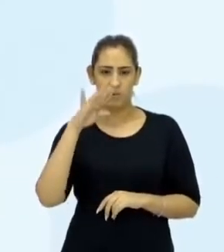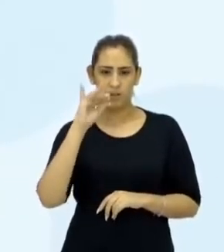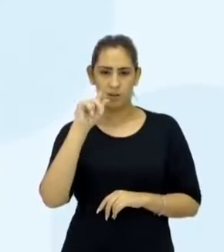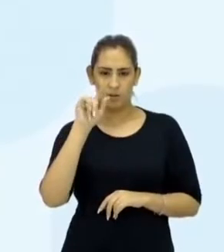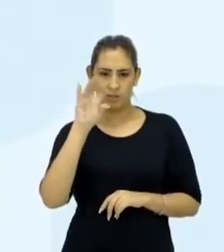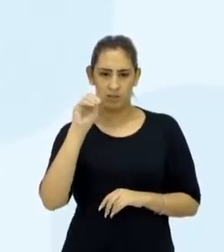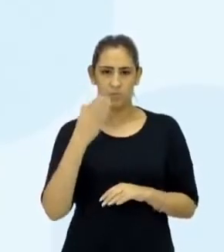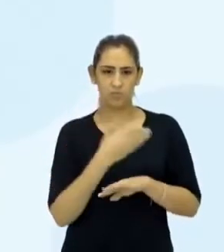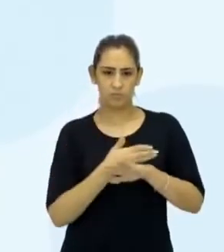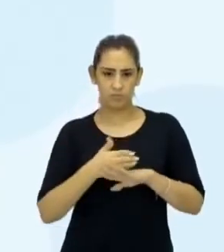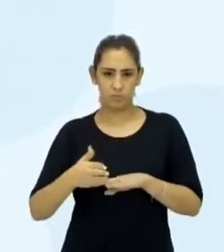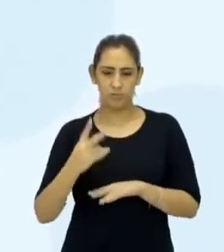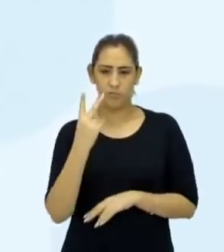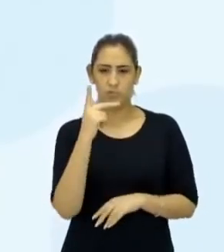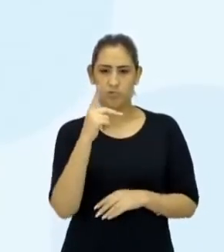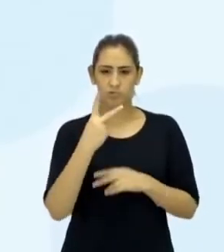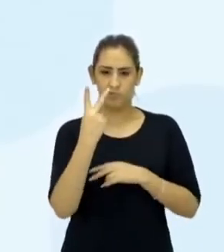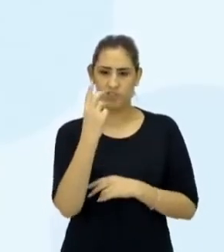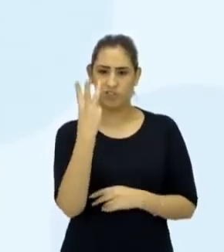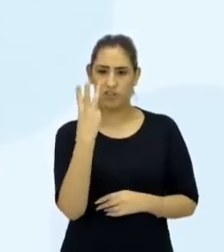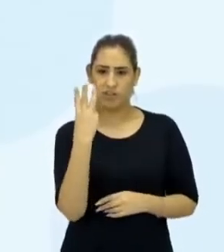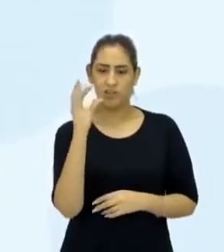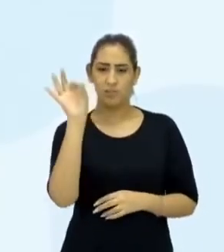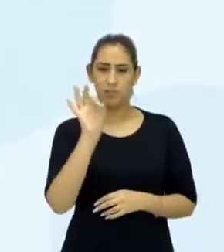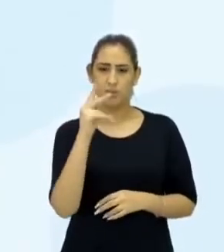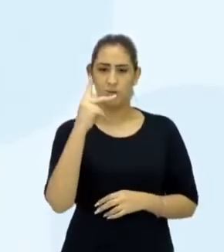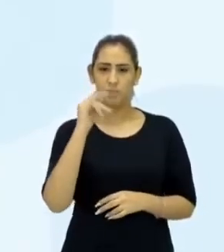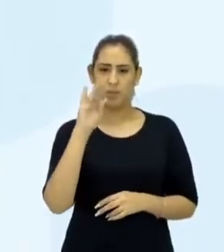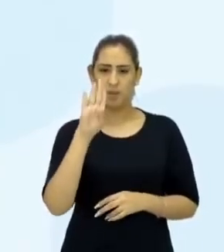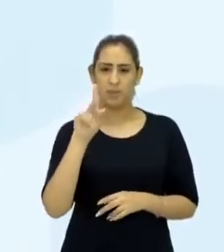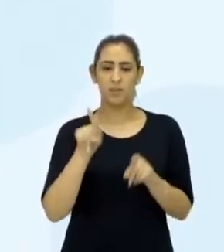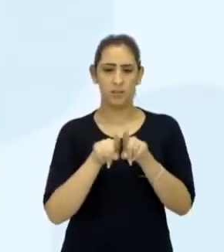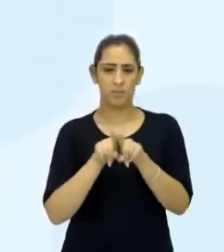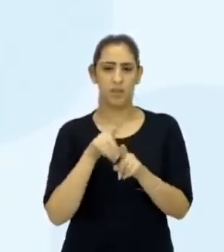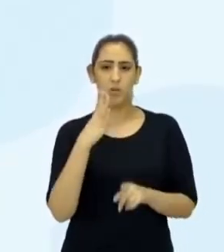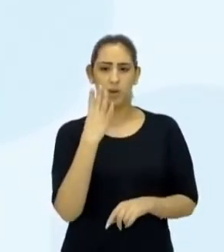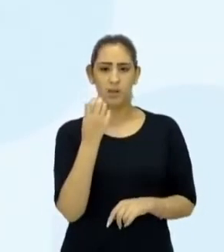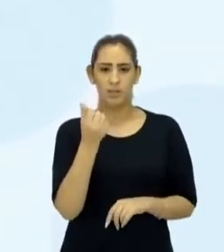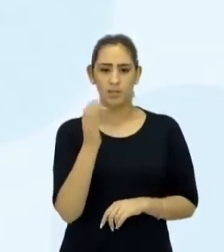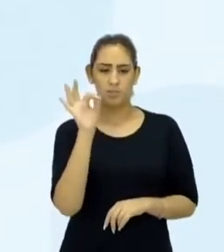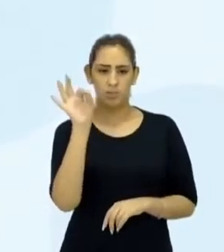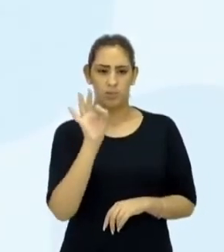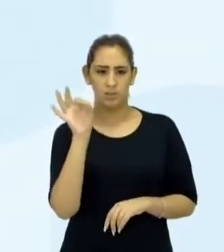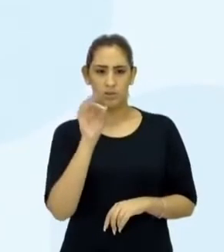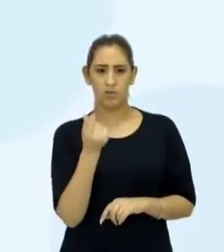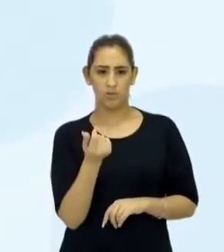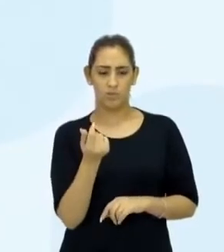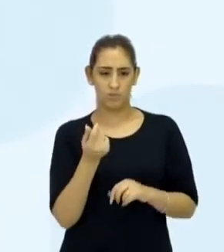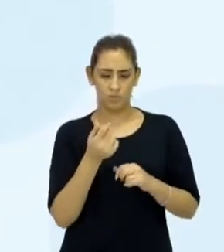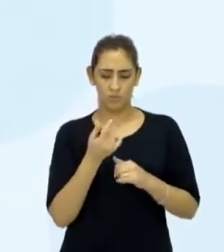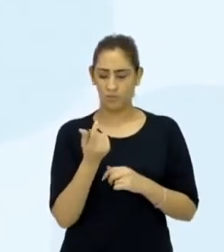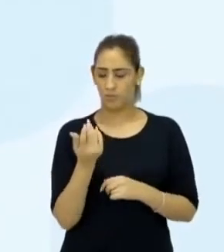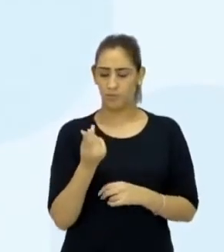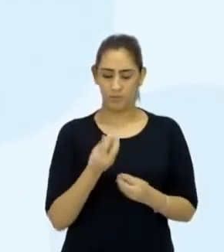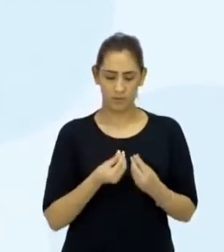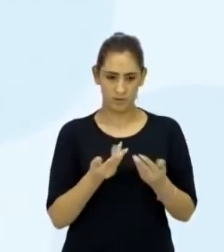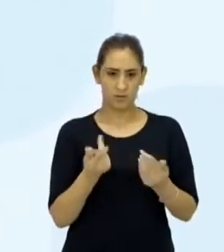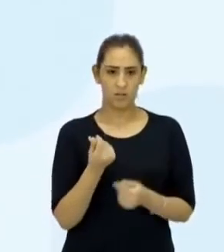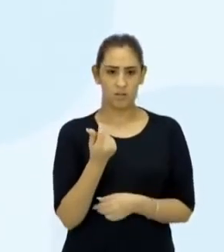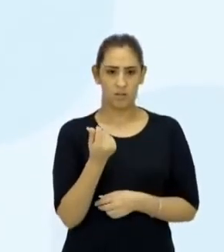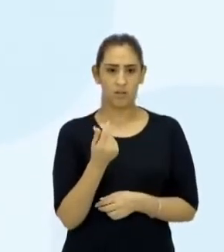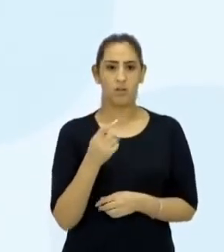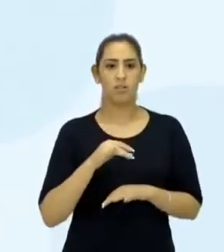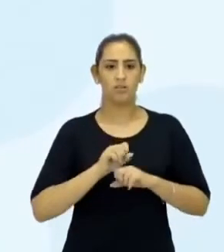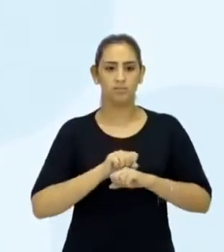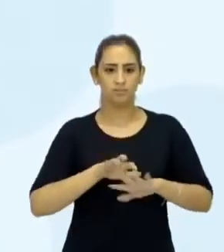gerou 23% do PIB e 46% do valor das exportações. E a gente vê aí